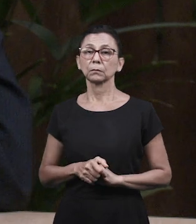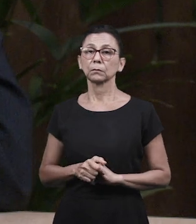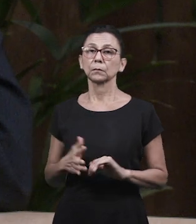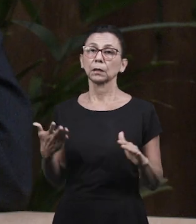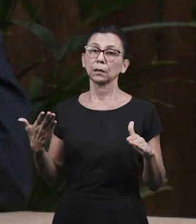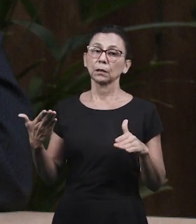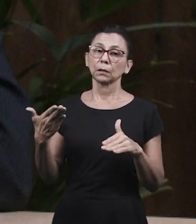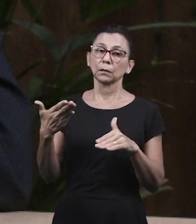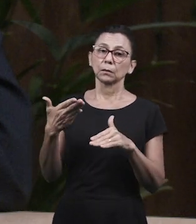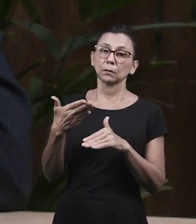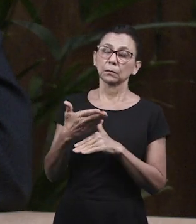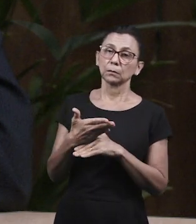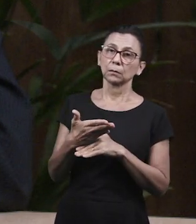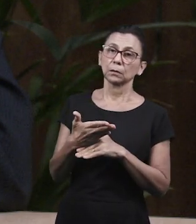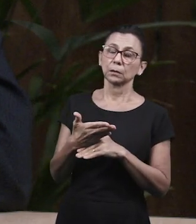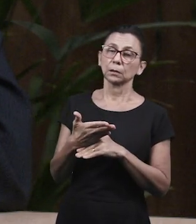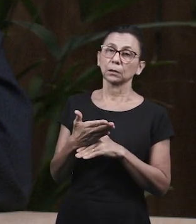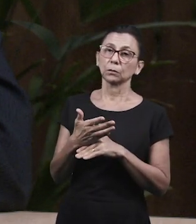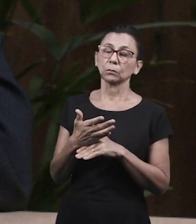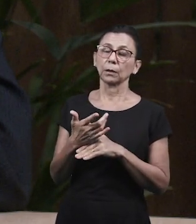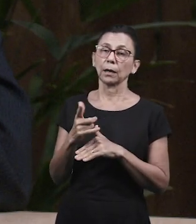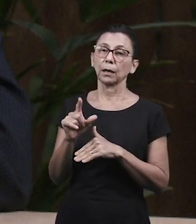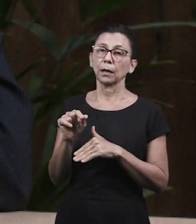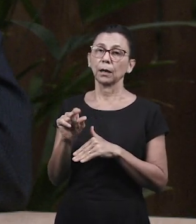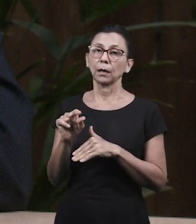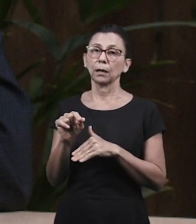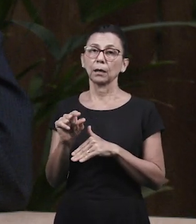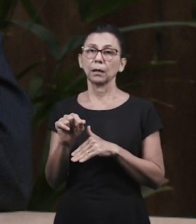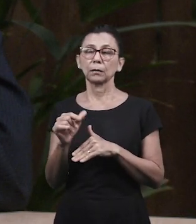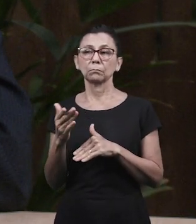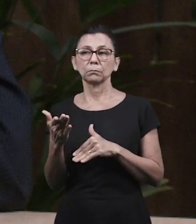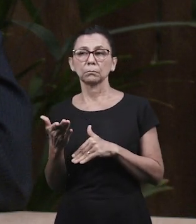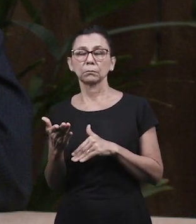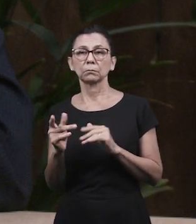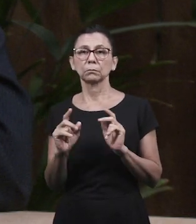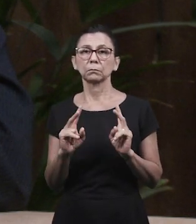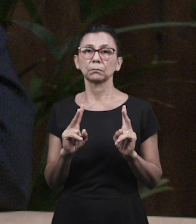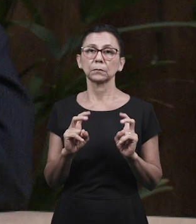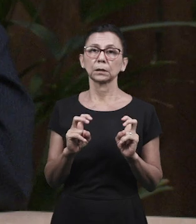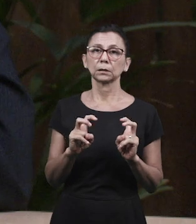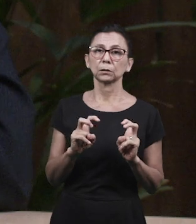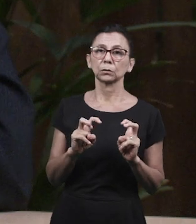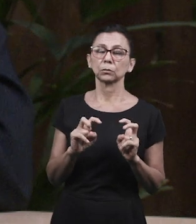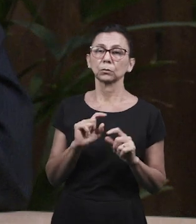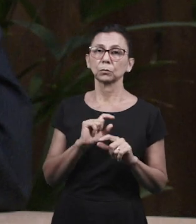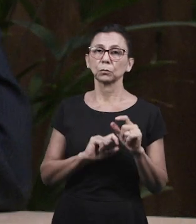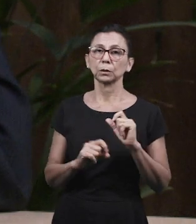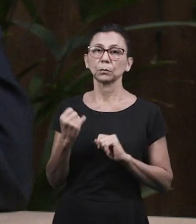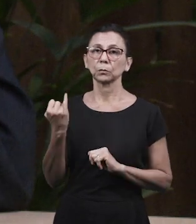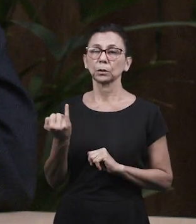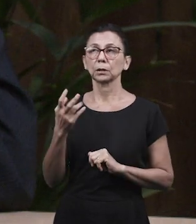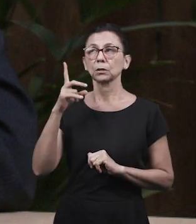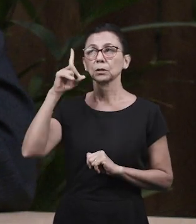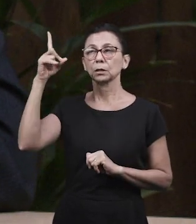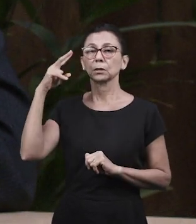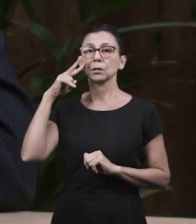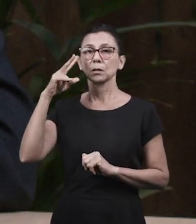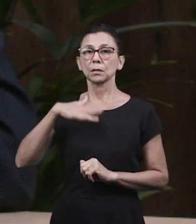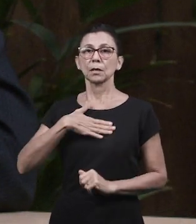entrando numa outra parte aí, que isso seja agradável a